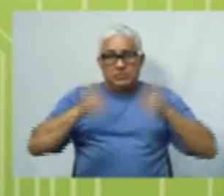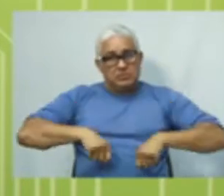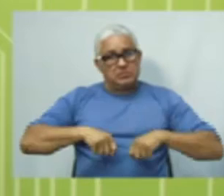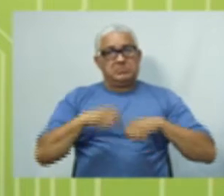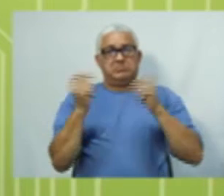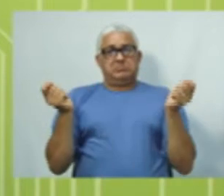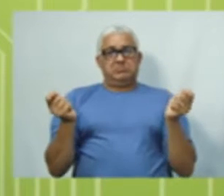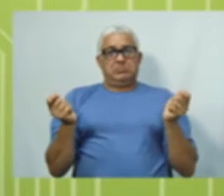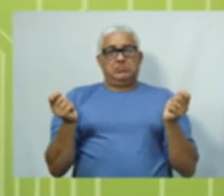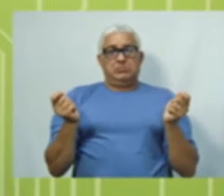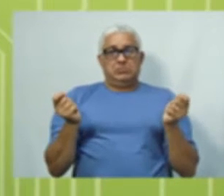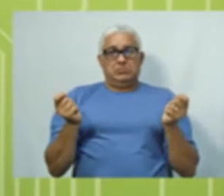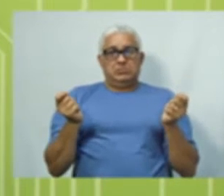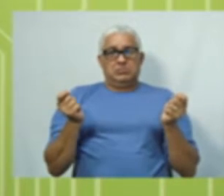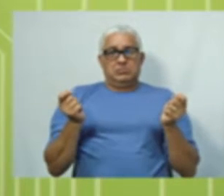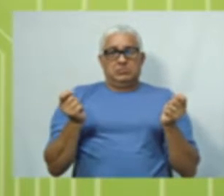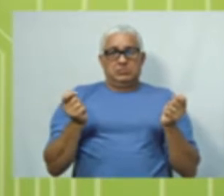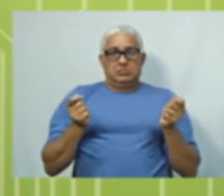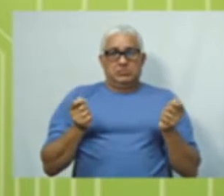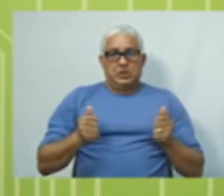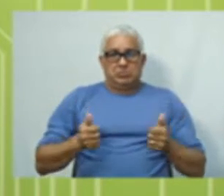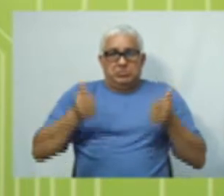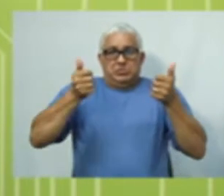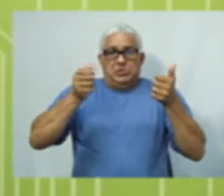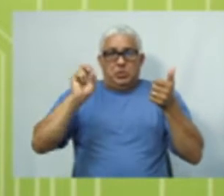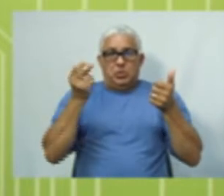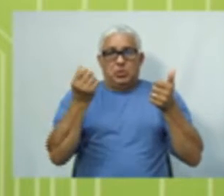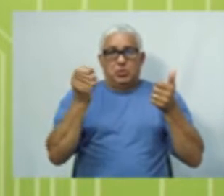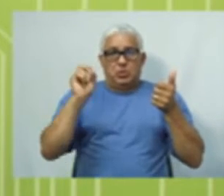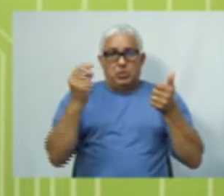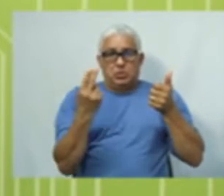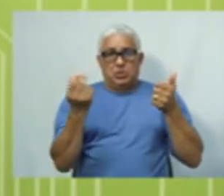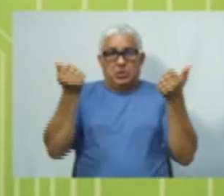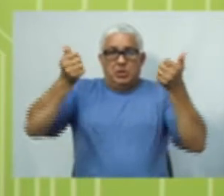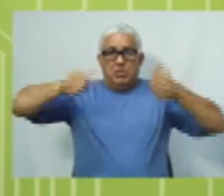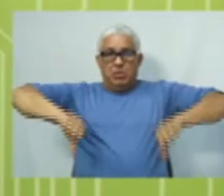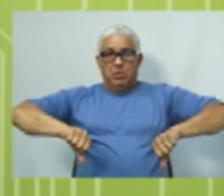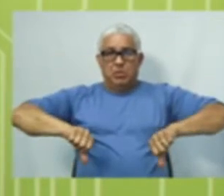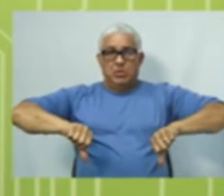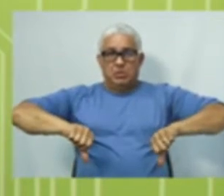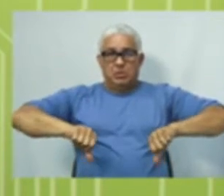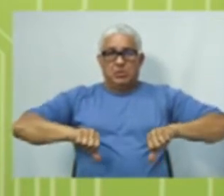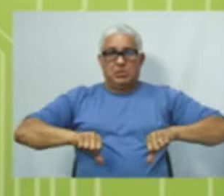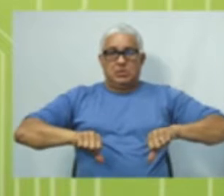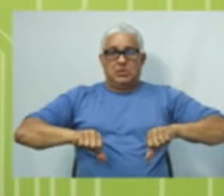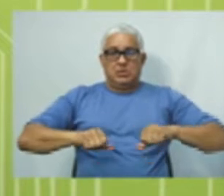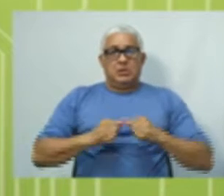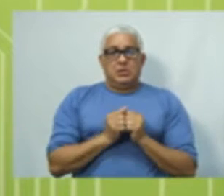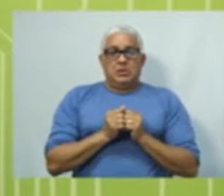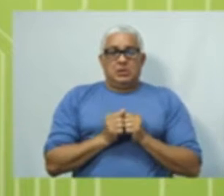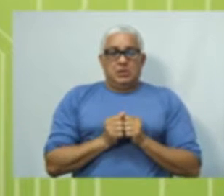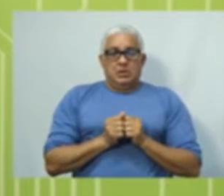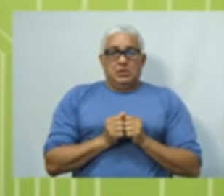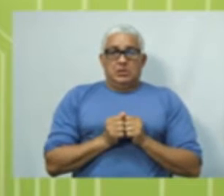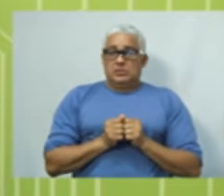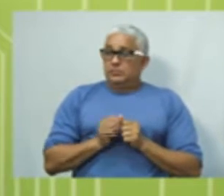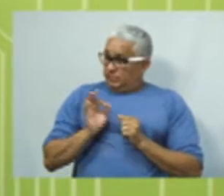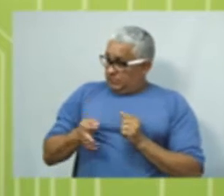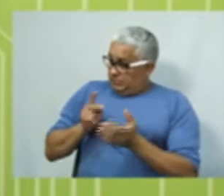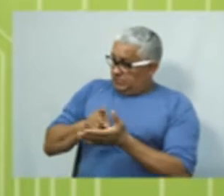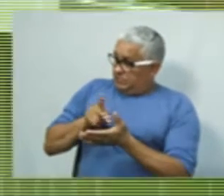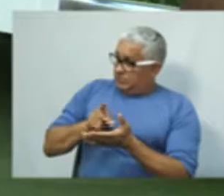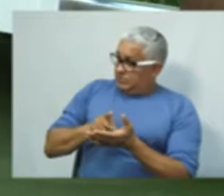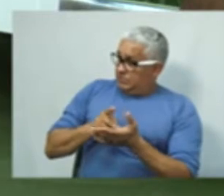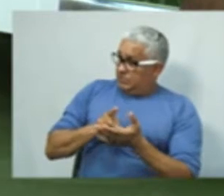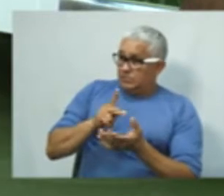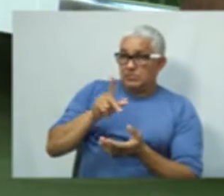condições de subir ou ela pode ocorrer o risco ou até mesmo ter um declínio total. Não é isso, professor? O